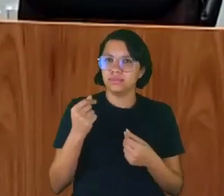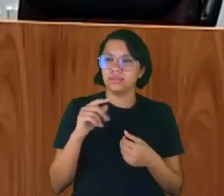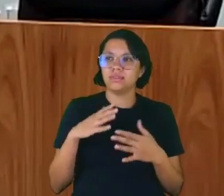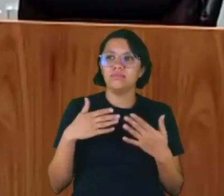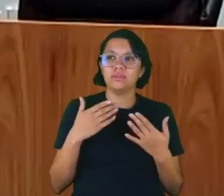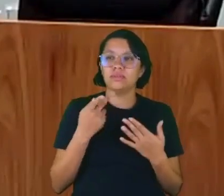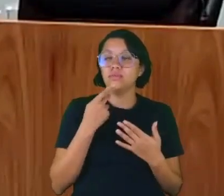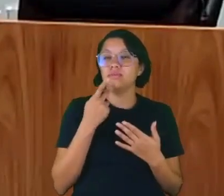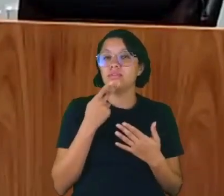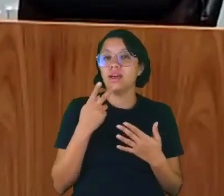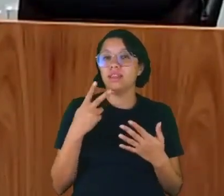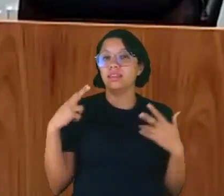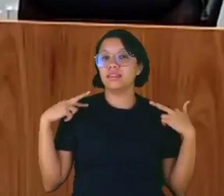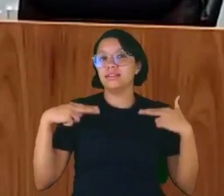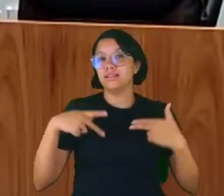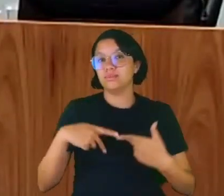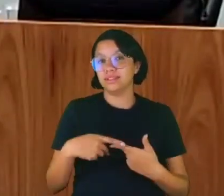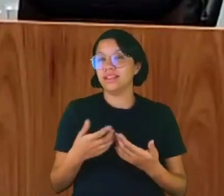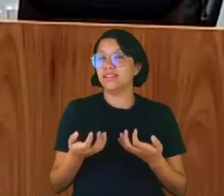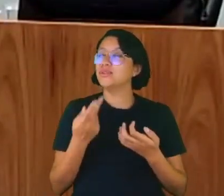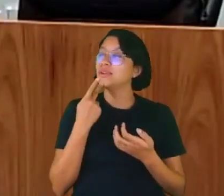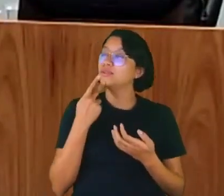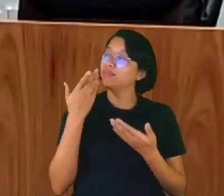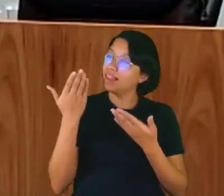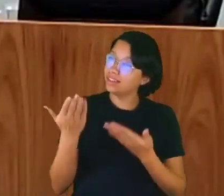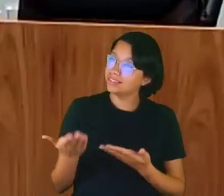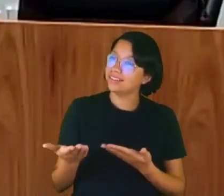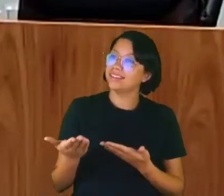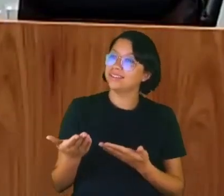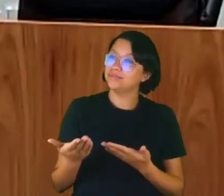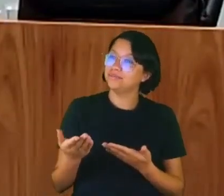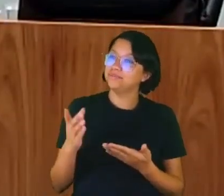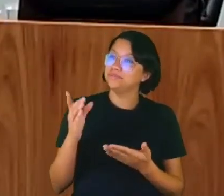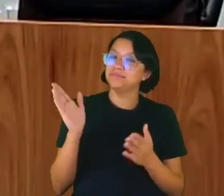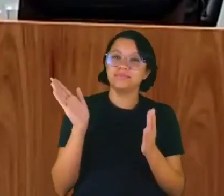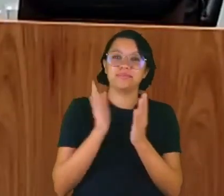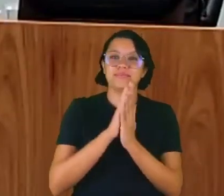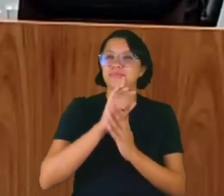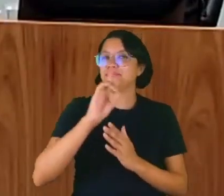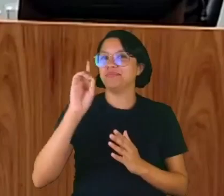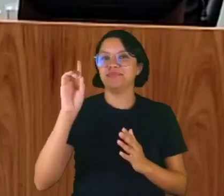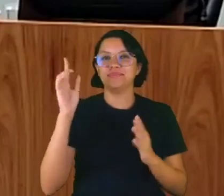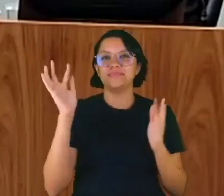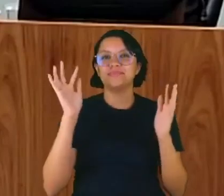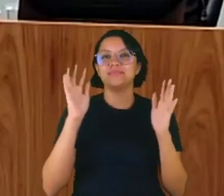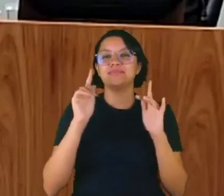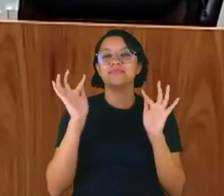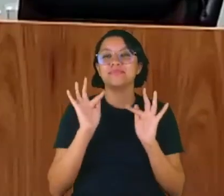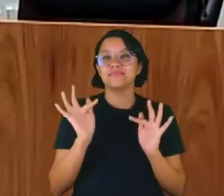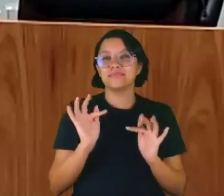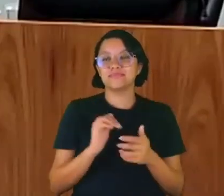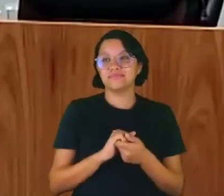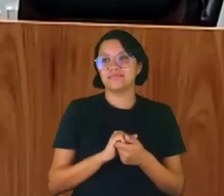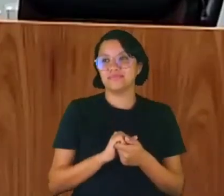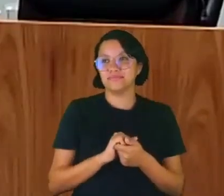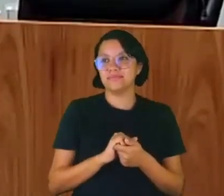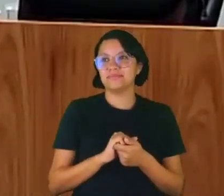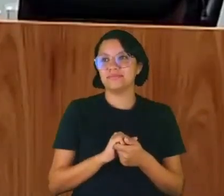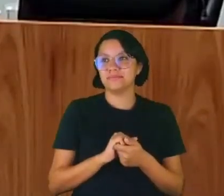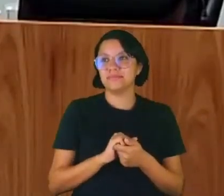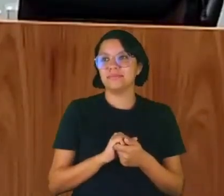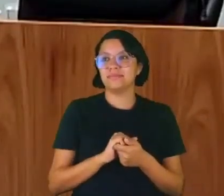falar em humanidade, eu tenho a dizer da humanidade da presidente Marisa. Graças a Deus, felizmente. Muito obrigado. A vivência do